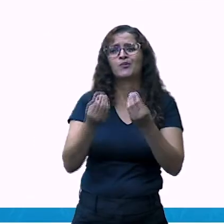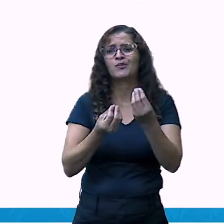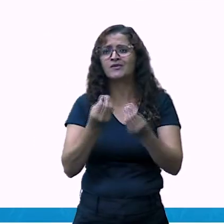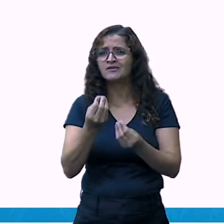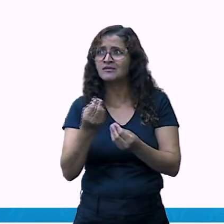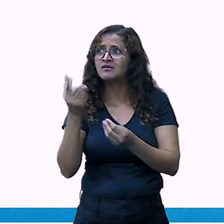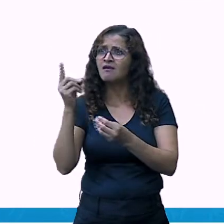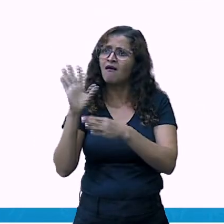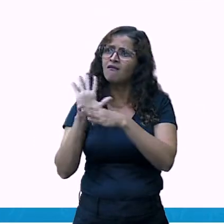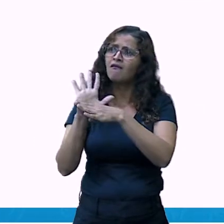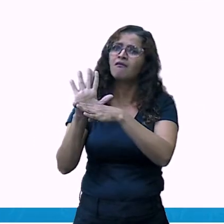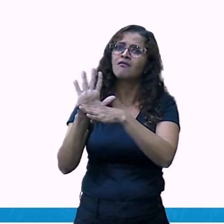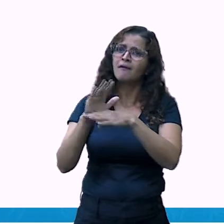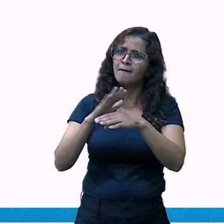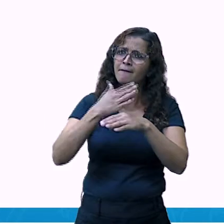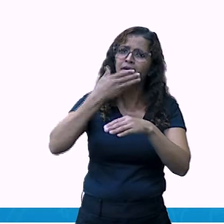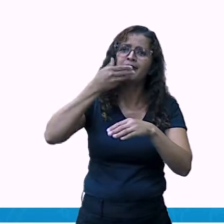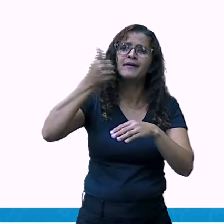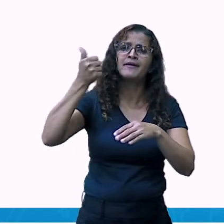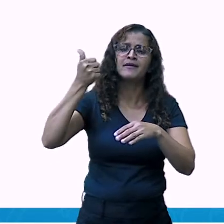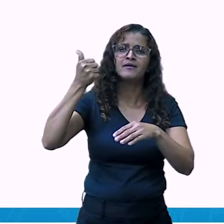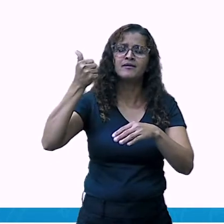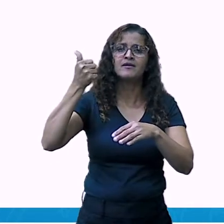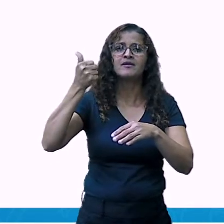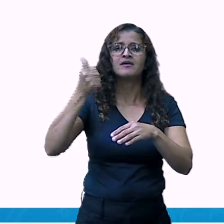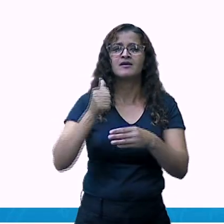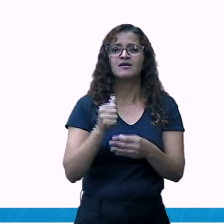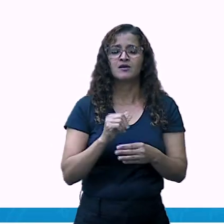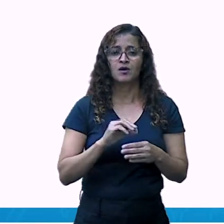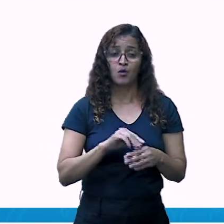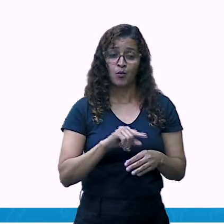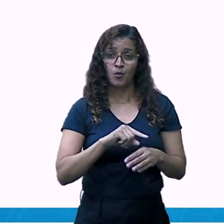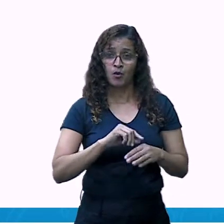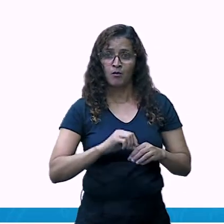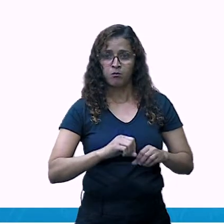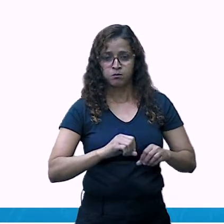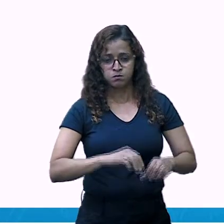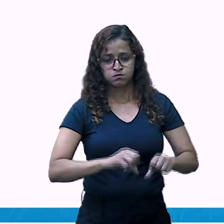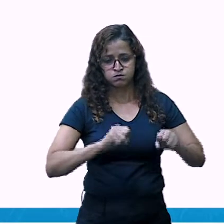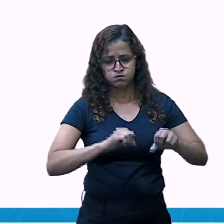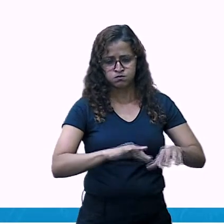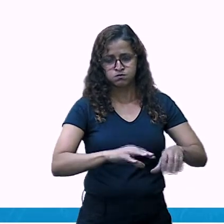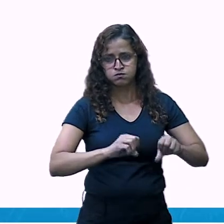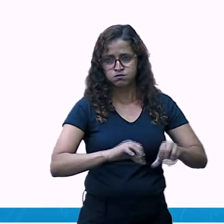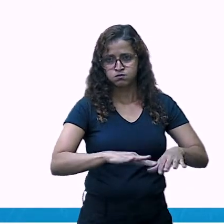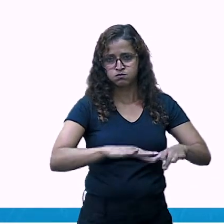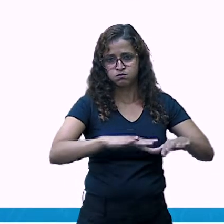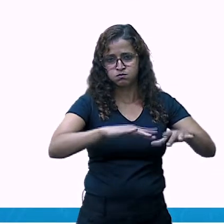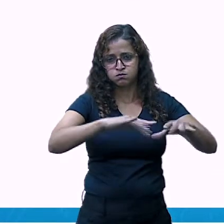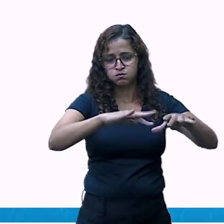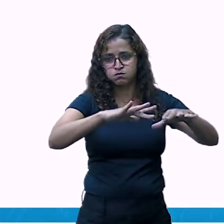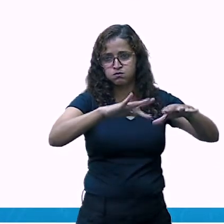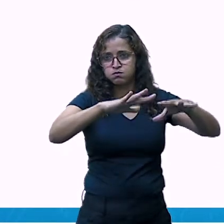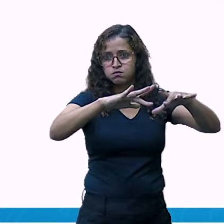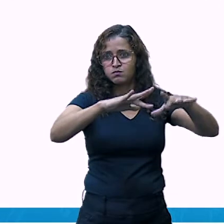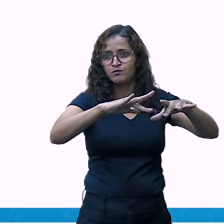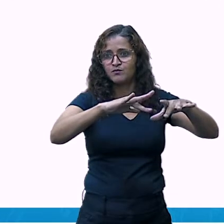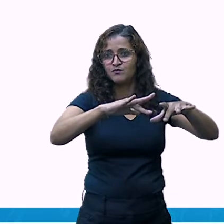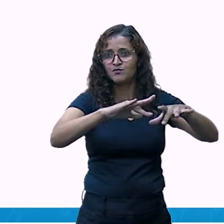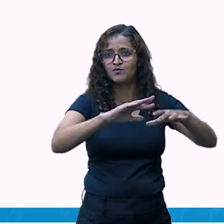mais quentes, que o calor está bem forte, a massa cresce mais rápido